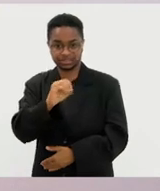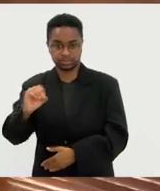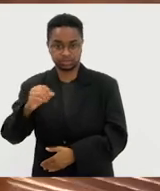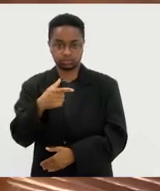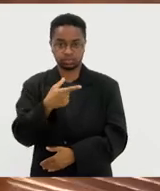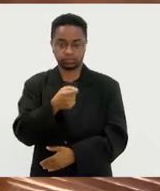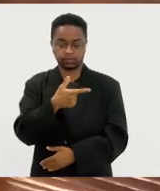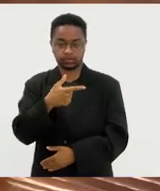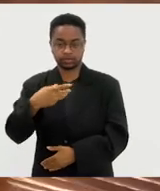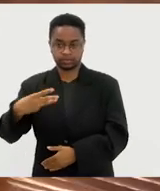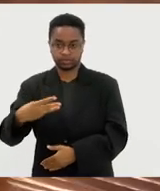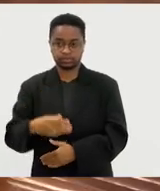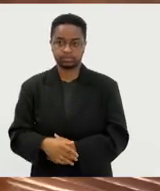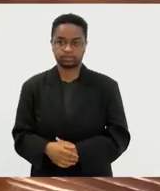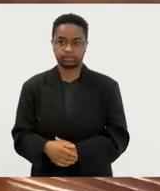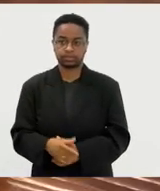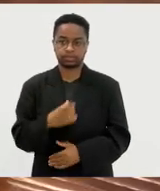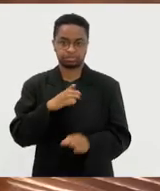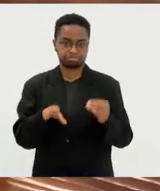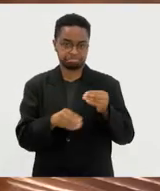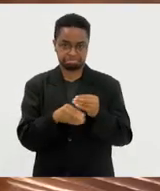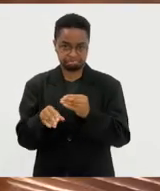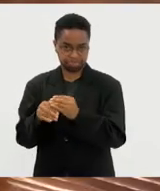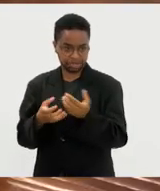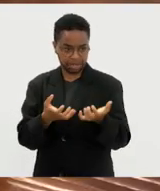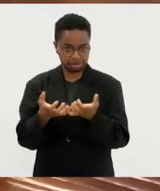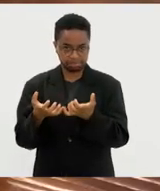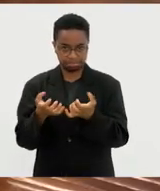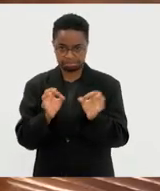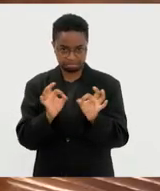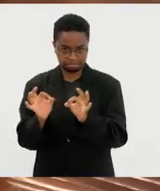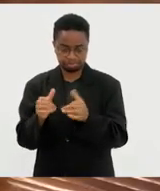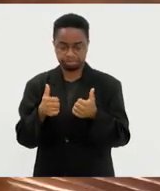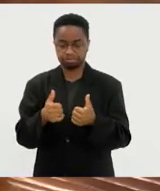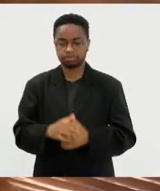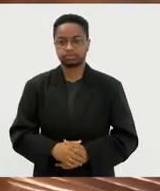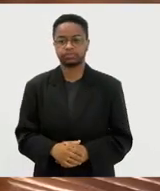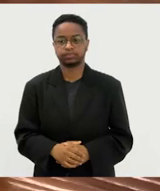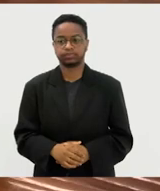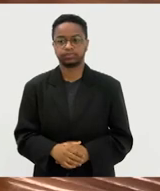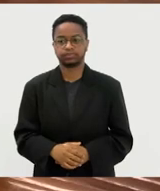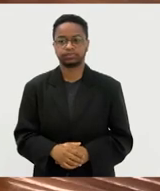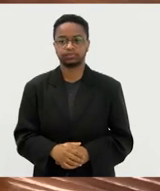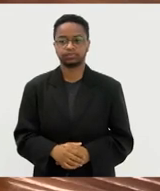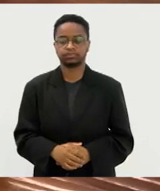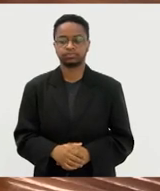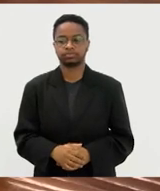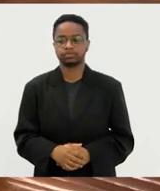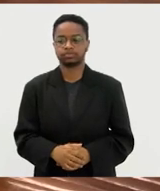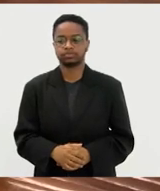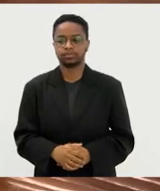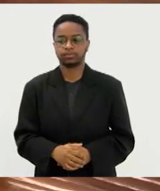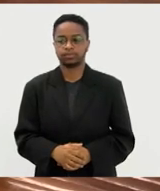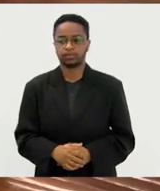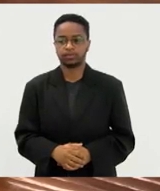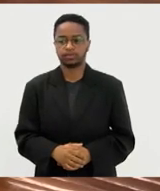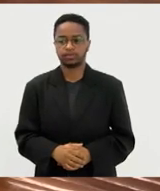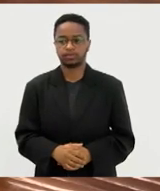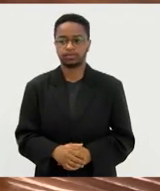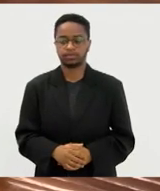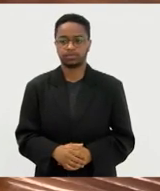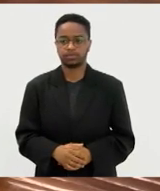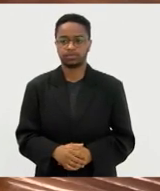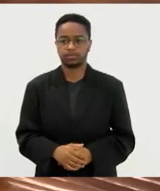Alguma observação adicional? Acho que... Ok. Pois não.